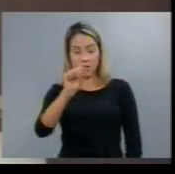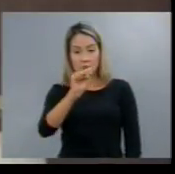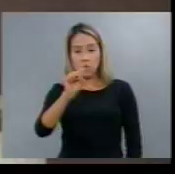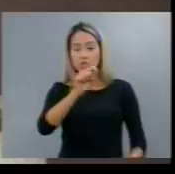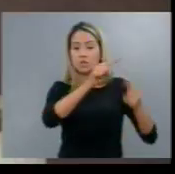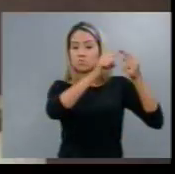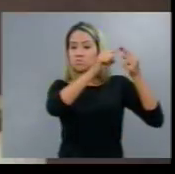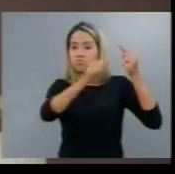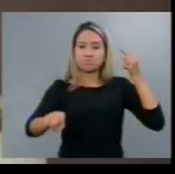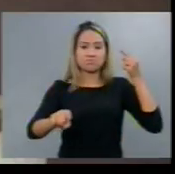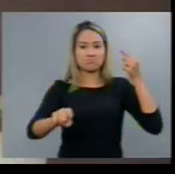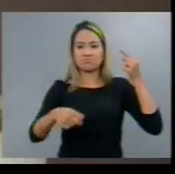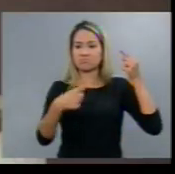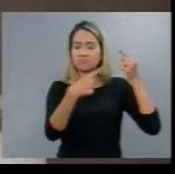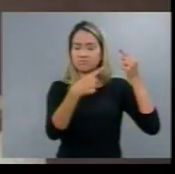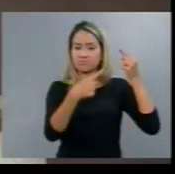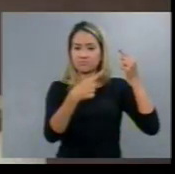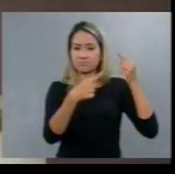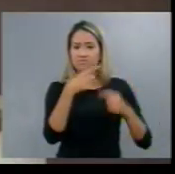Constituição deveria